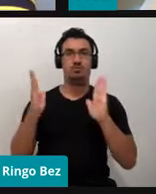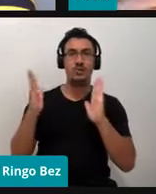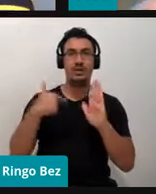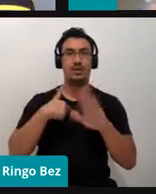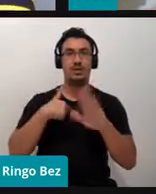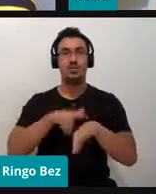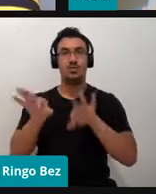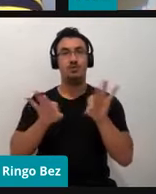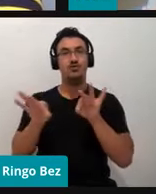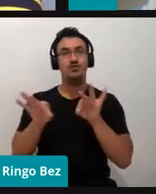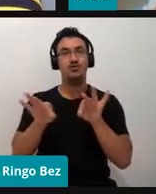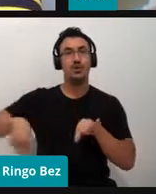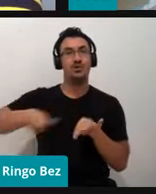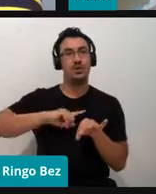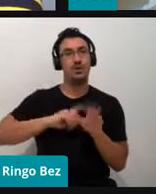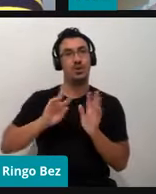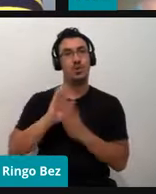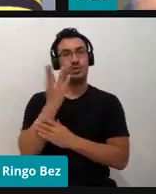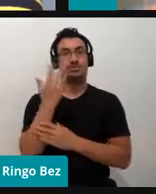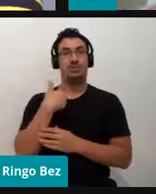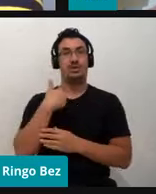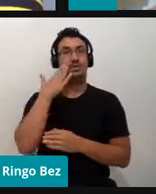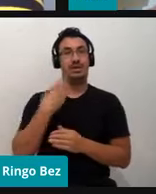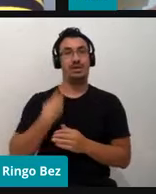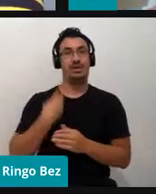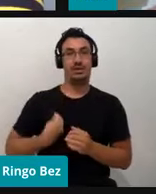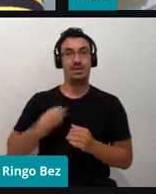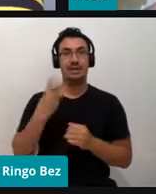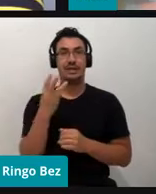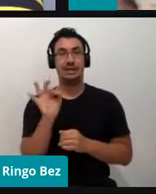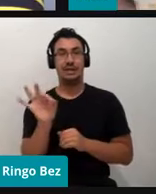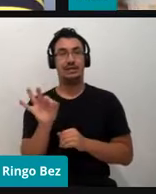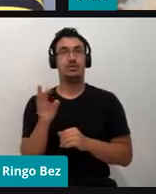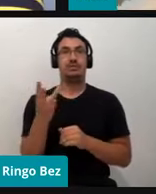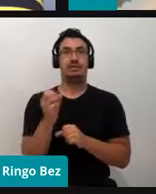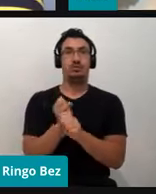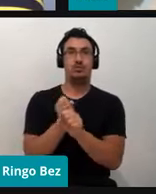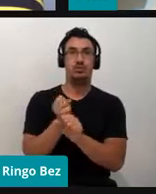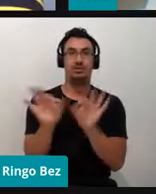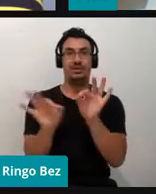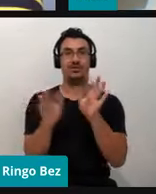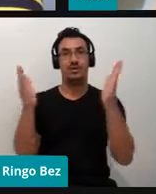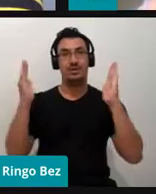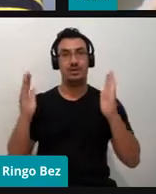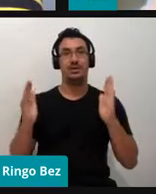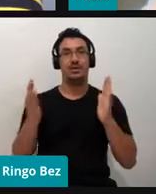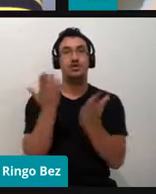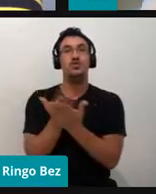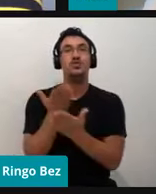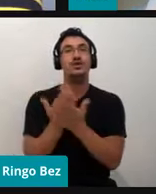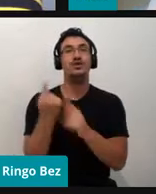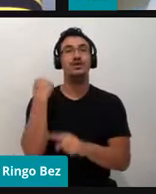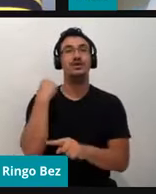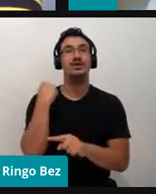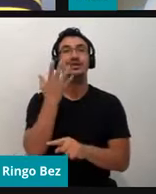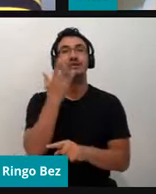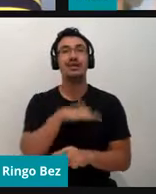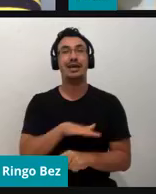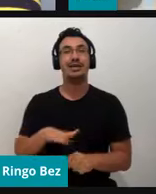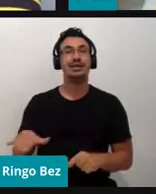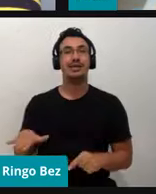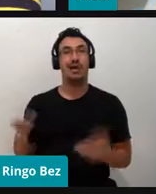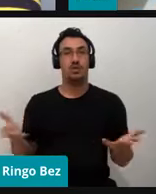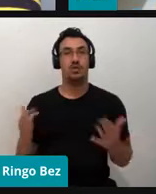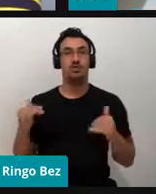gente costuma fazer para a nossa vida. Eu não consigo planejar 30 anos. Mas aquilo que eu estudava quando eu era criança, hoje, na fase adulta, eu